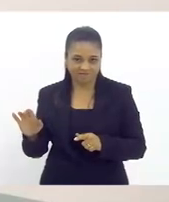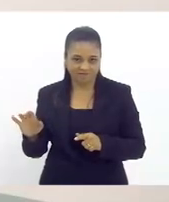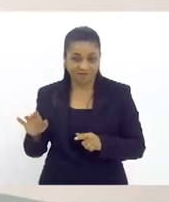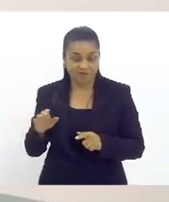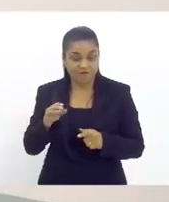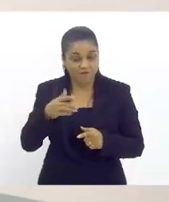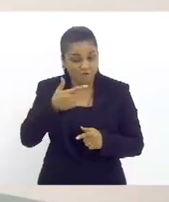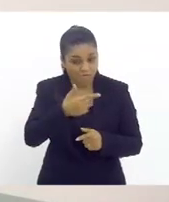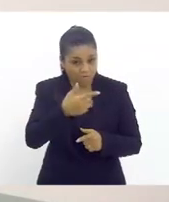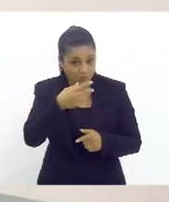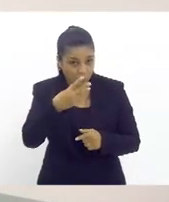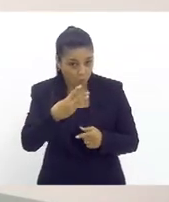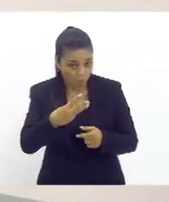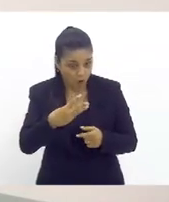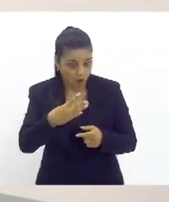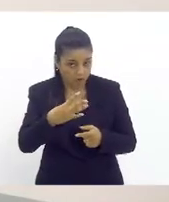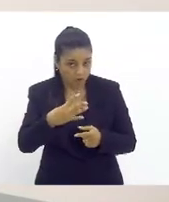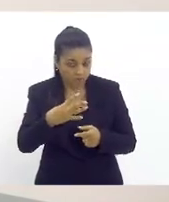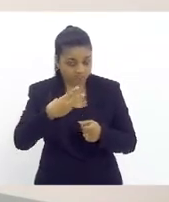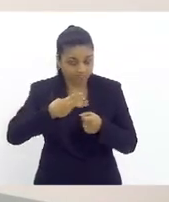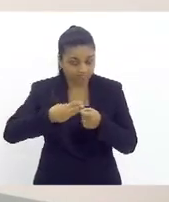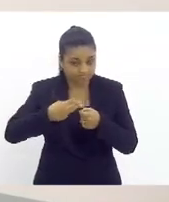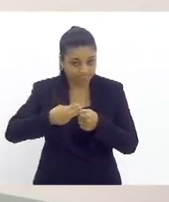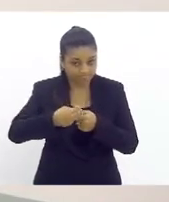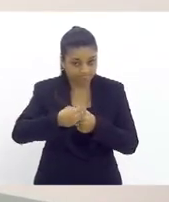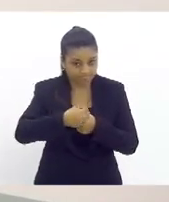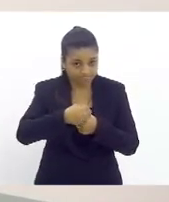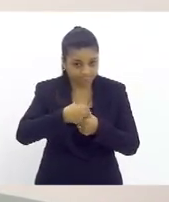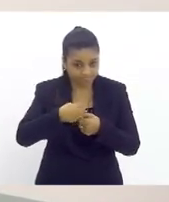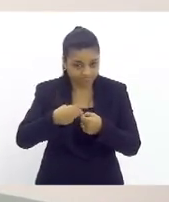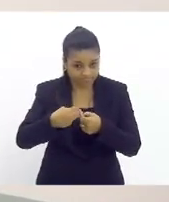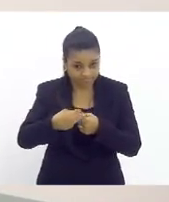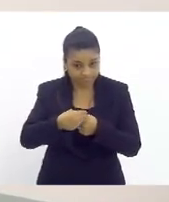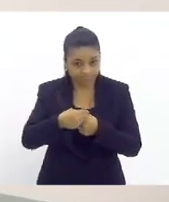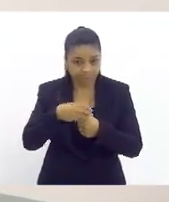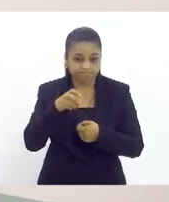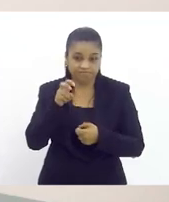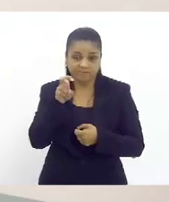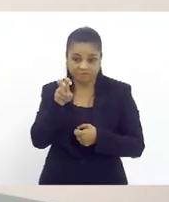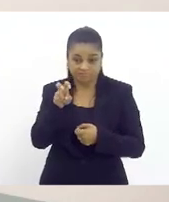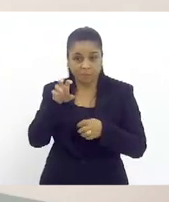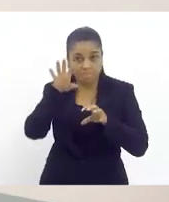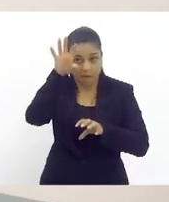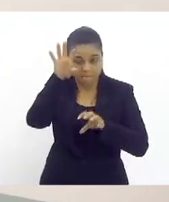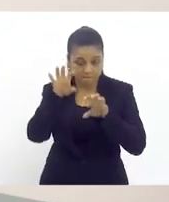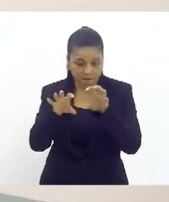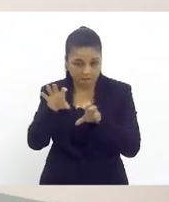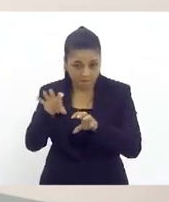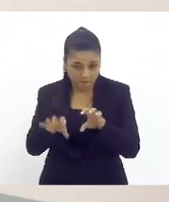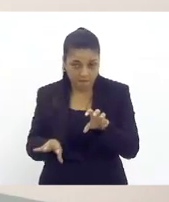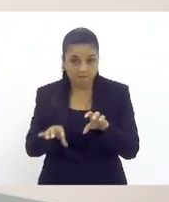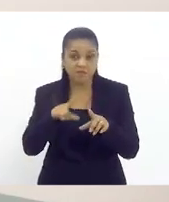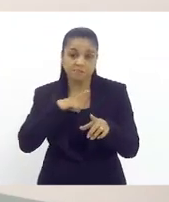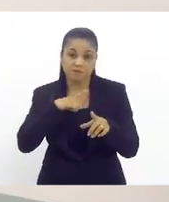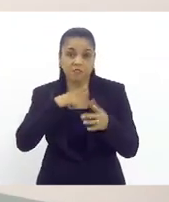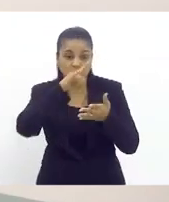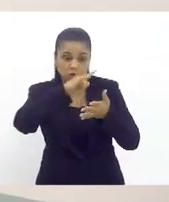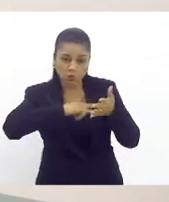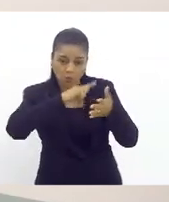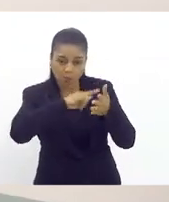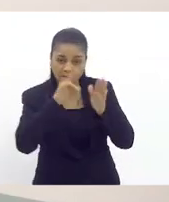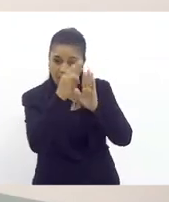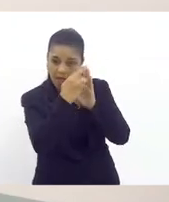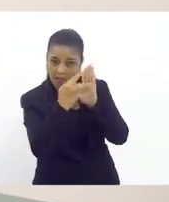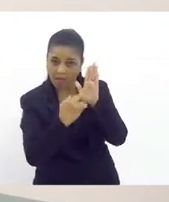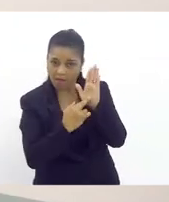municípios dos cinco distritos florestais né do Decreto basta ter um protocolo ou eu preciso